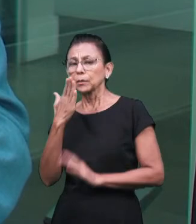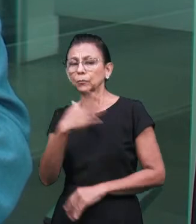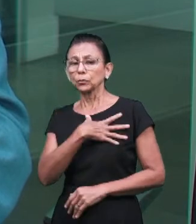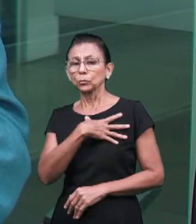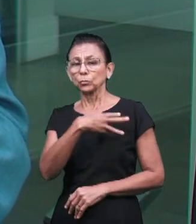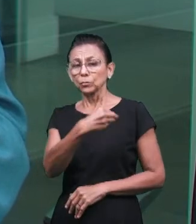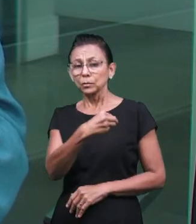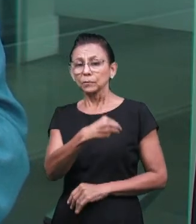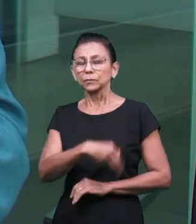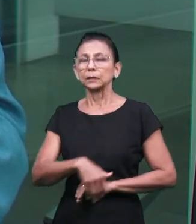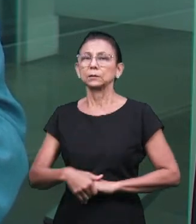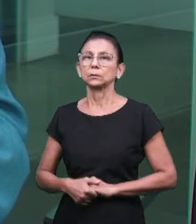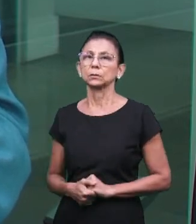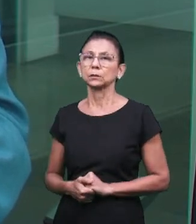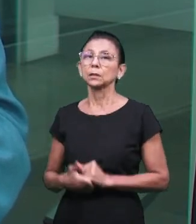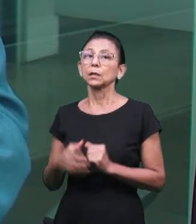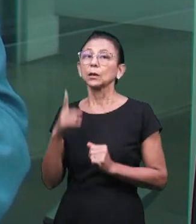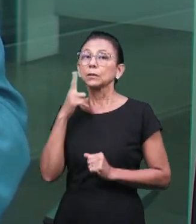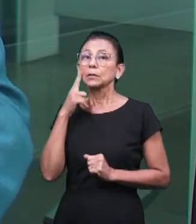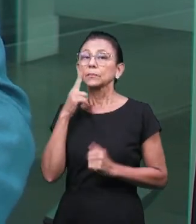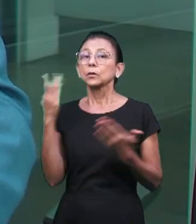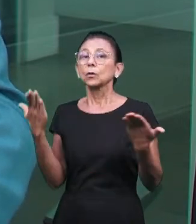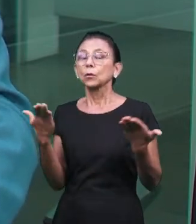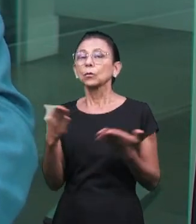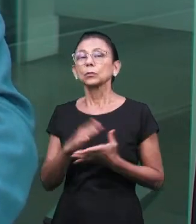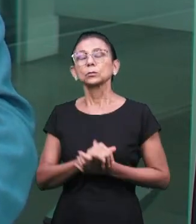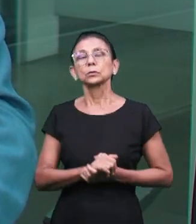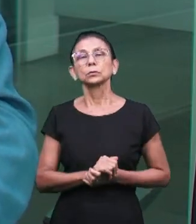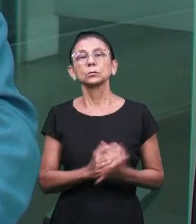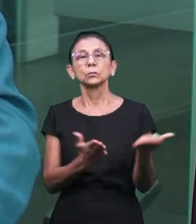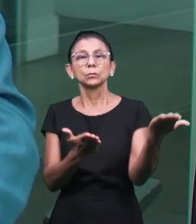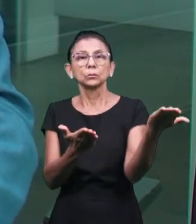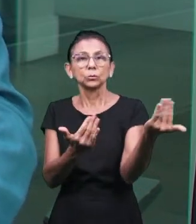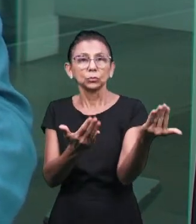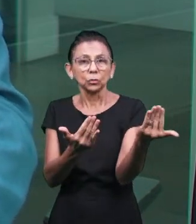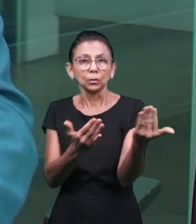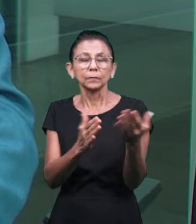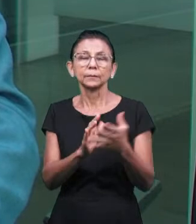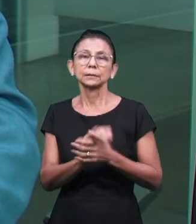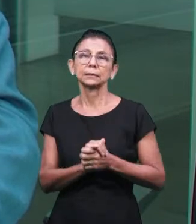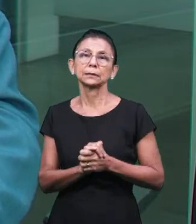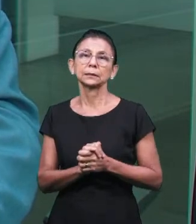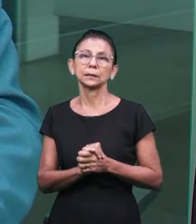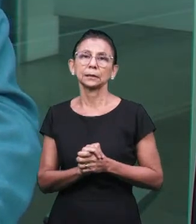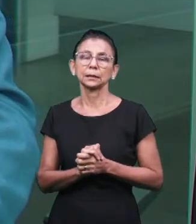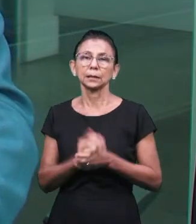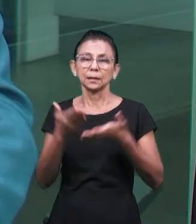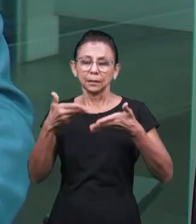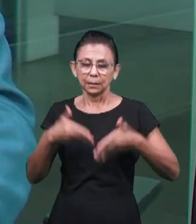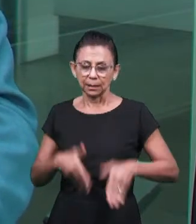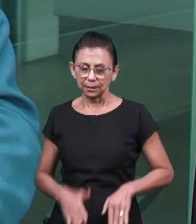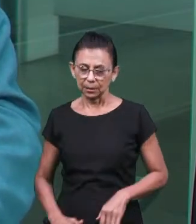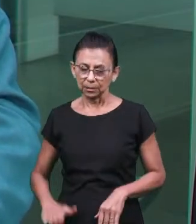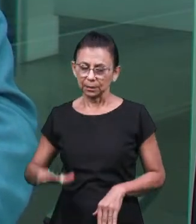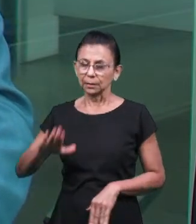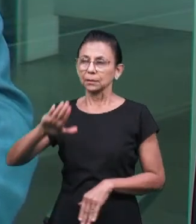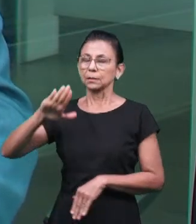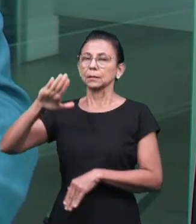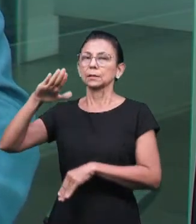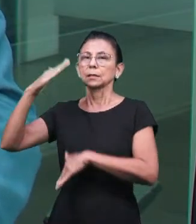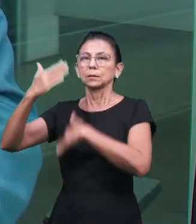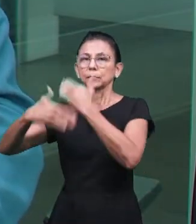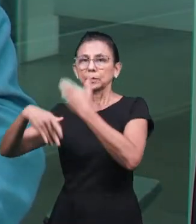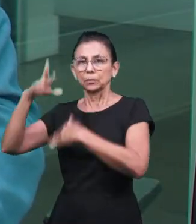exemplos de jovens casados que nasceram na igreja, foram crianças, foram